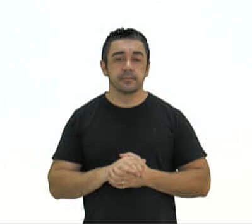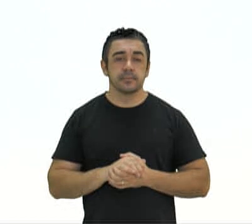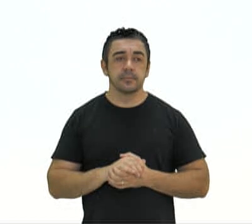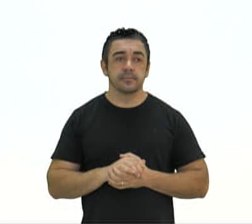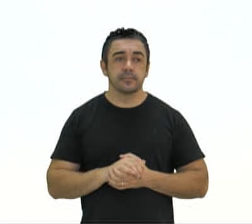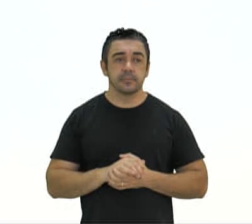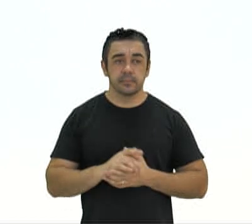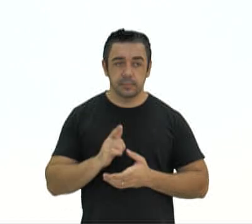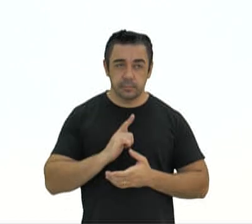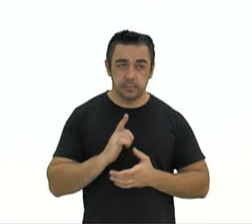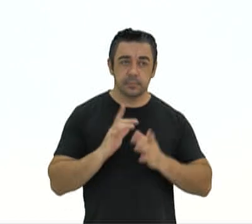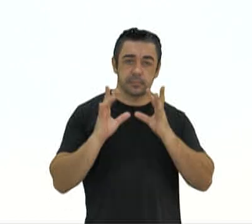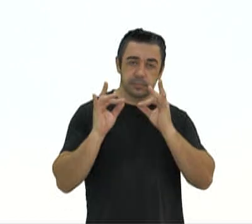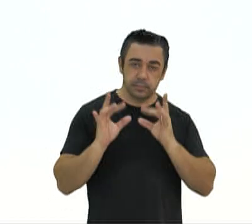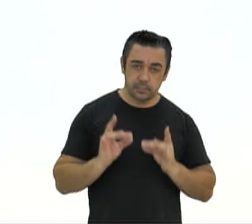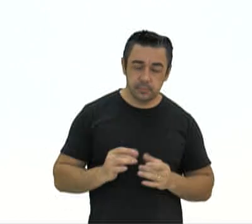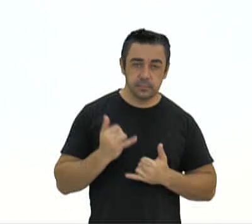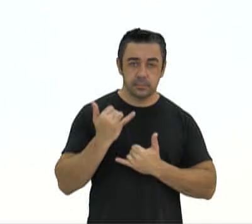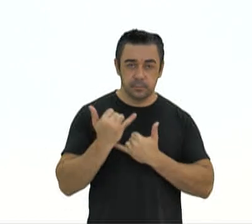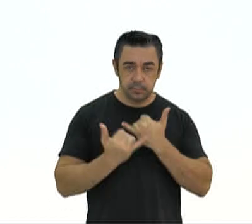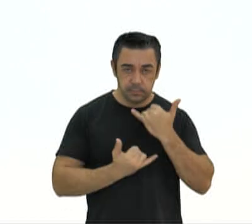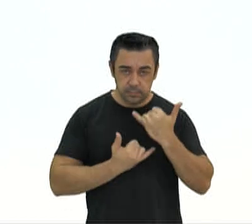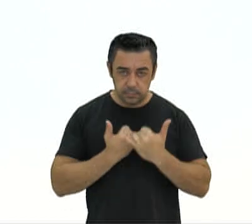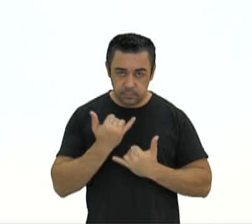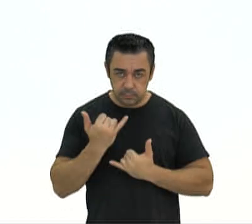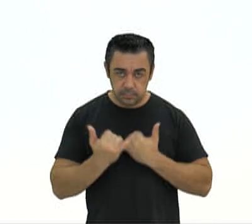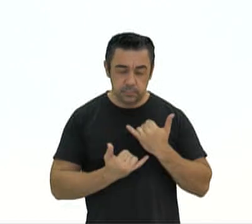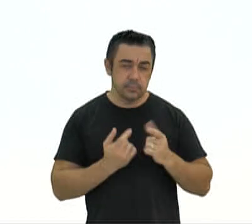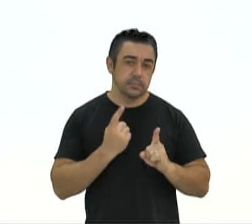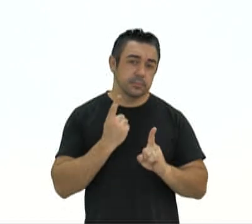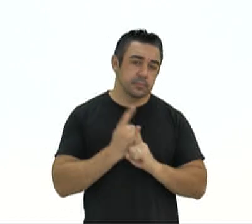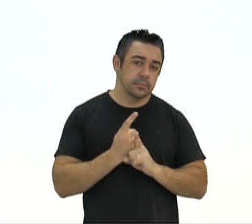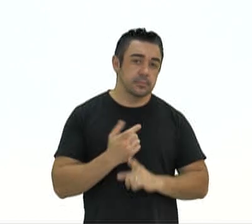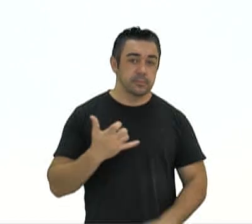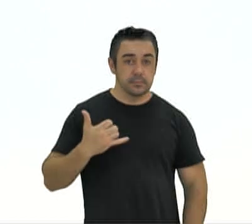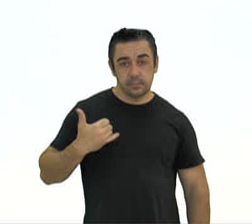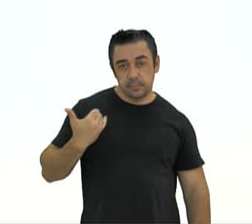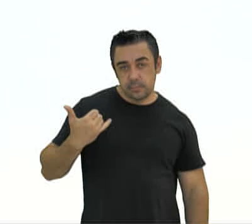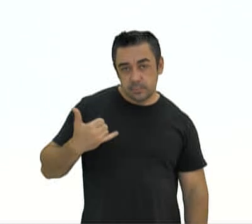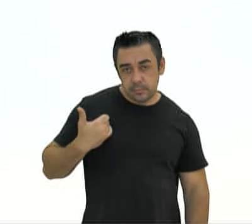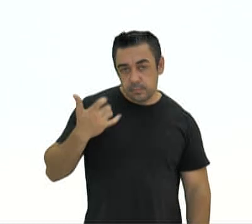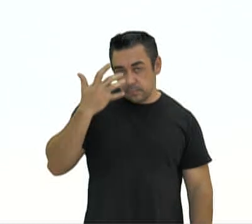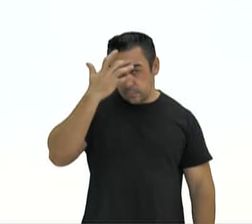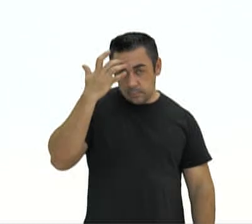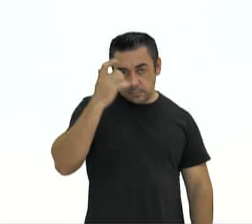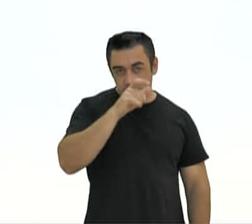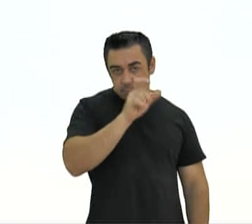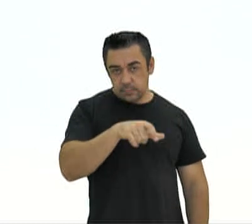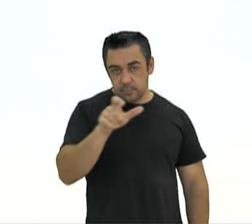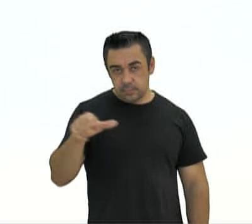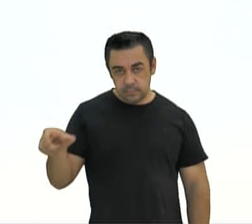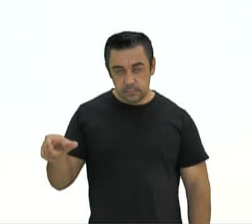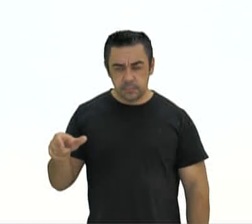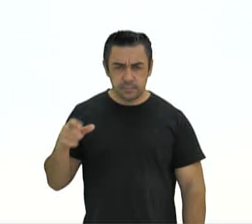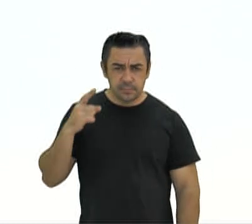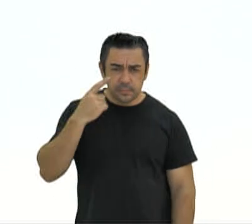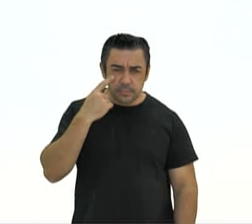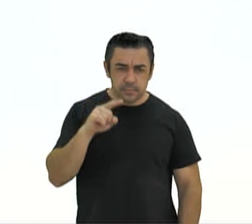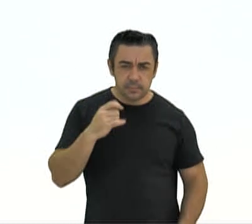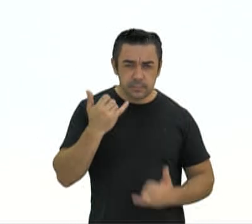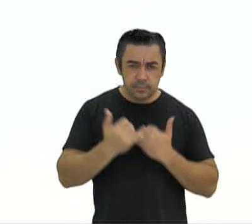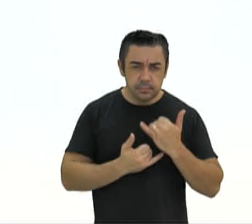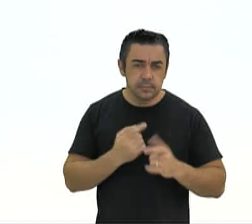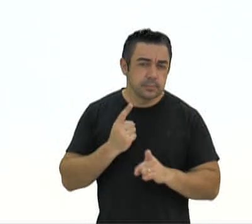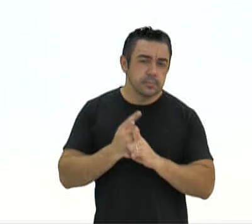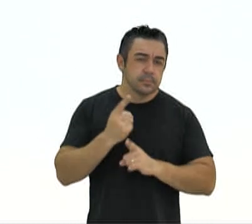seguir é descrita uma brincadeira popular para se descobrir a idade de alguém, tá? Já viram, né, essas brincadeirinhas por aí?